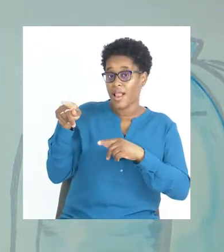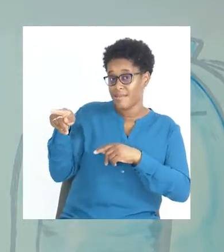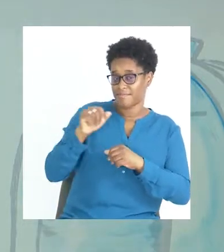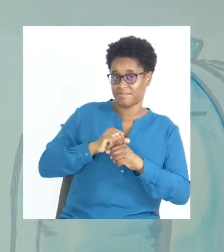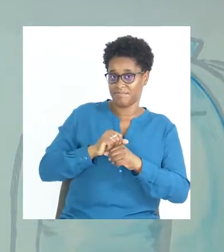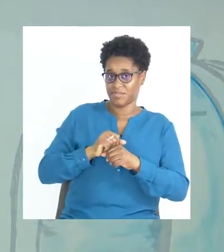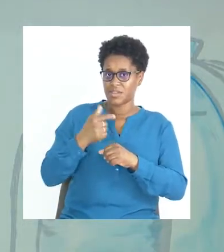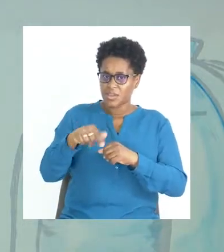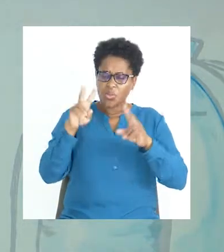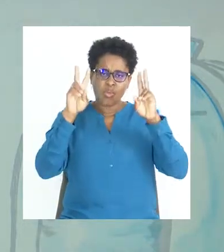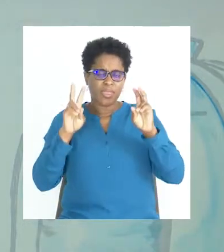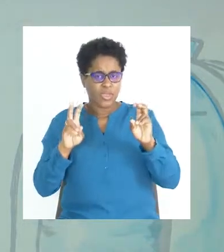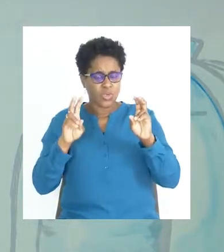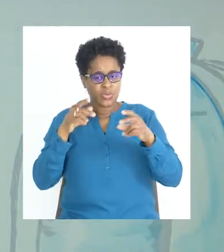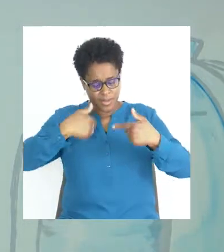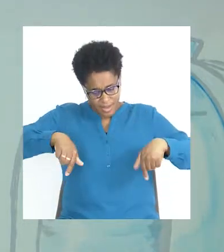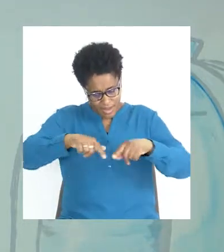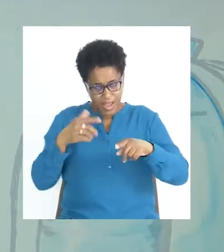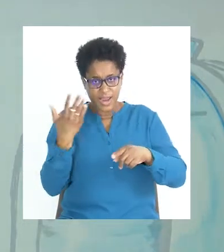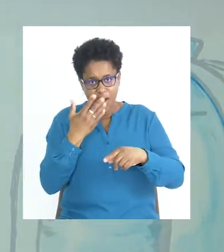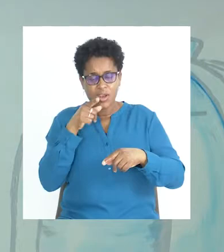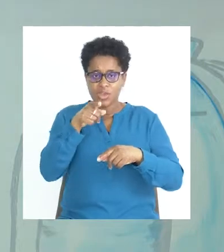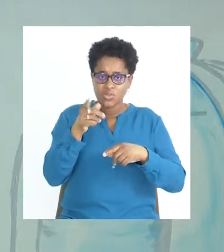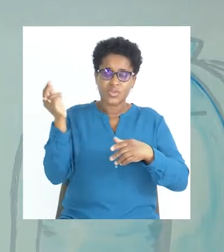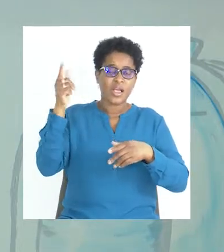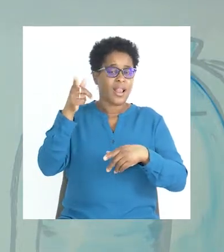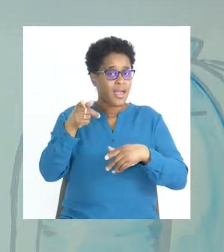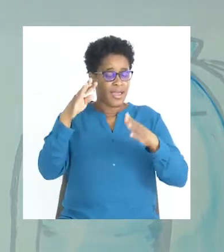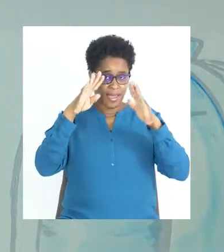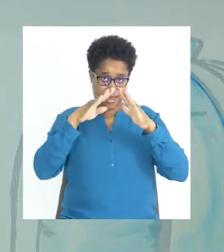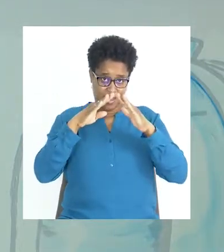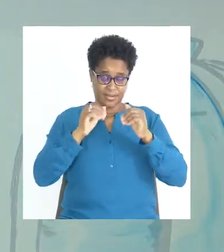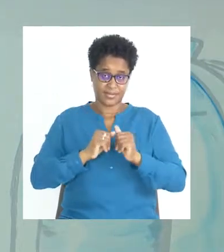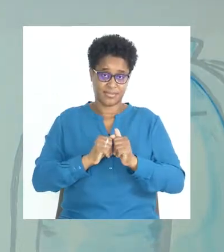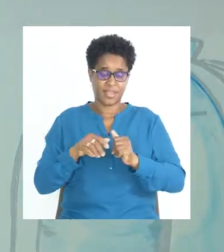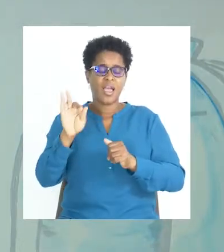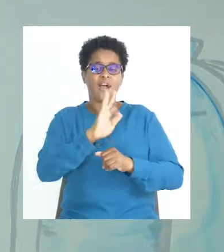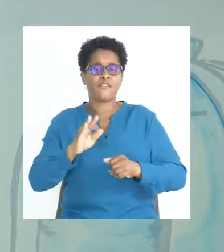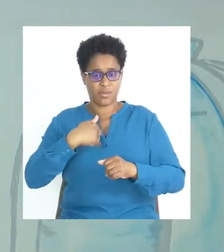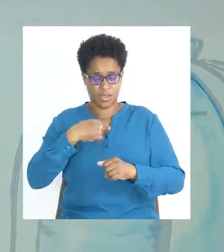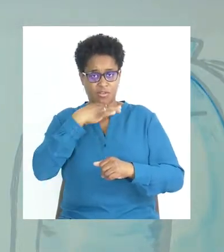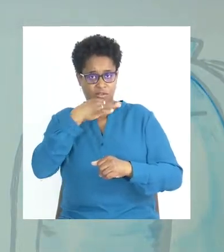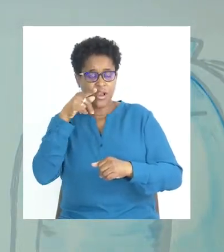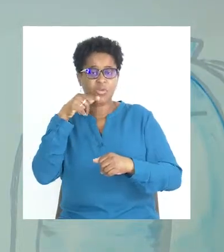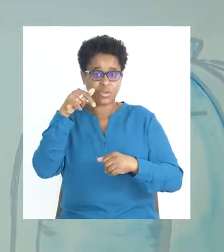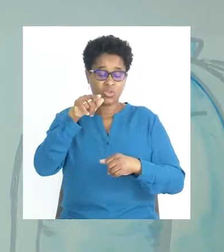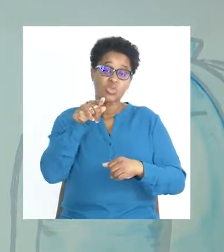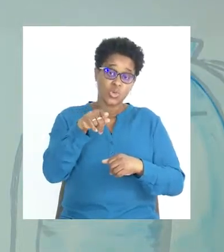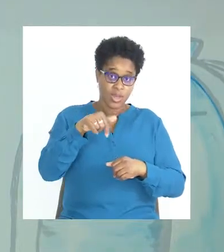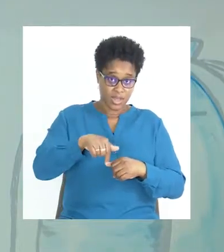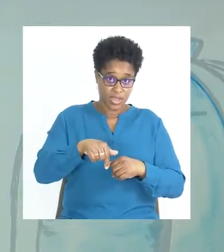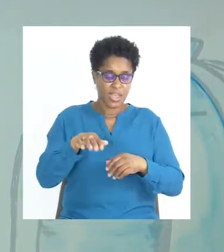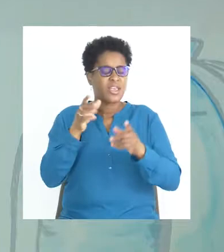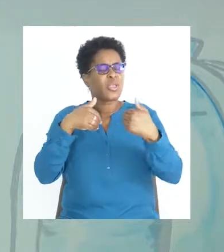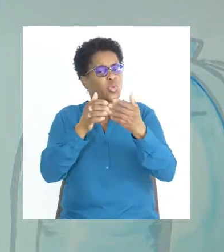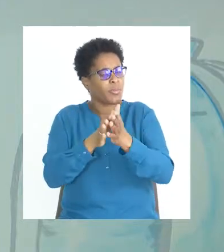ali. Estamos num contexto de aula, sala de aula, e tu estás lá em casa. A forma como eu falo contigo aqui é totalmente diferente